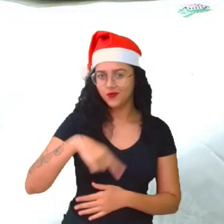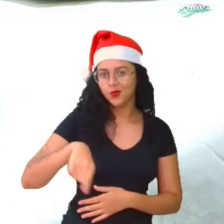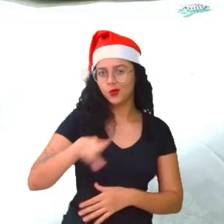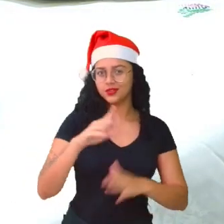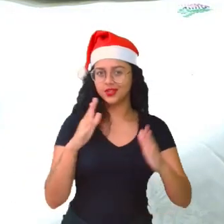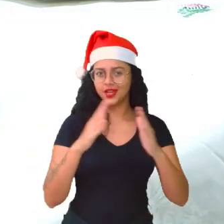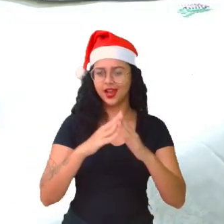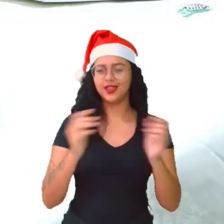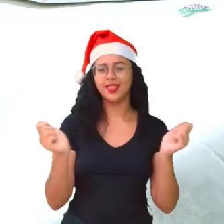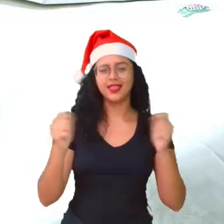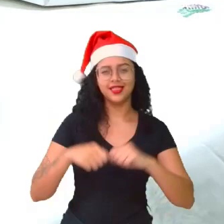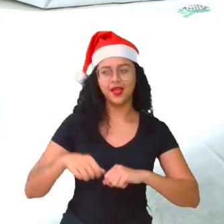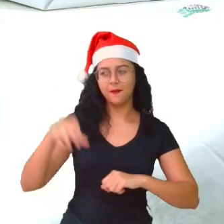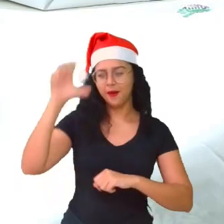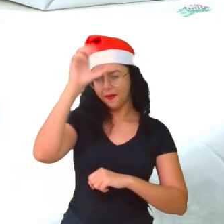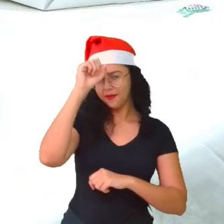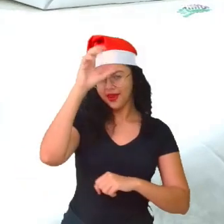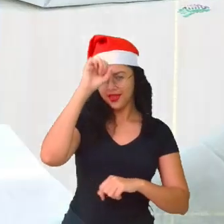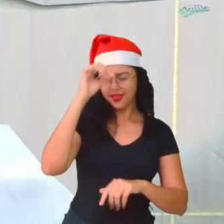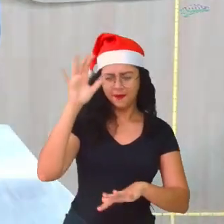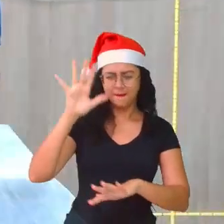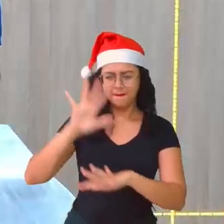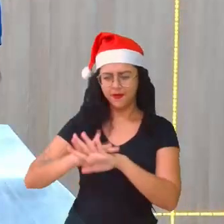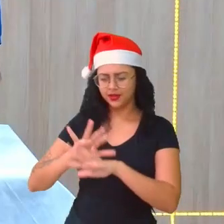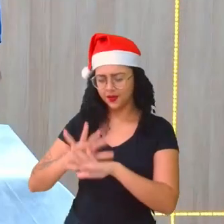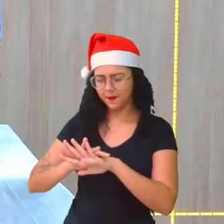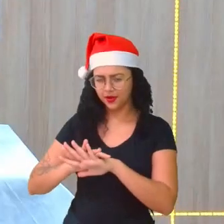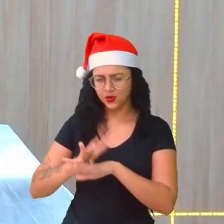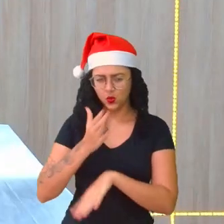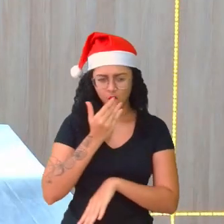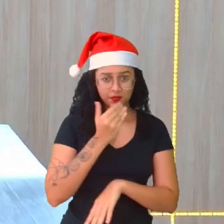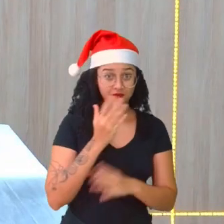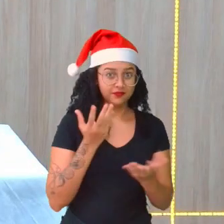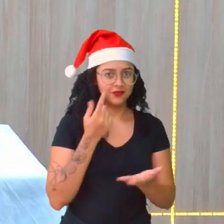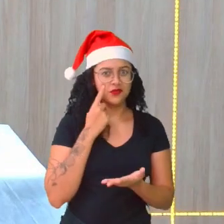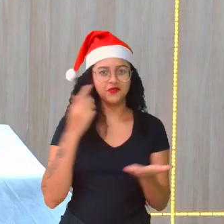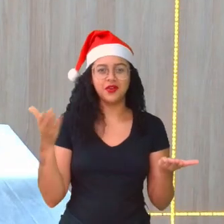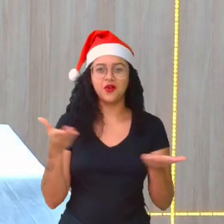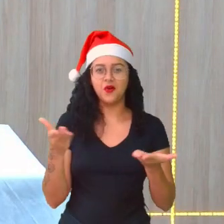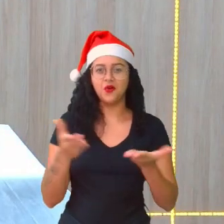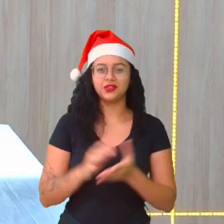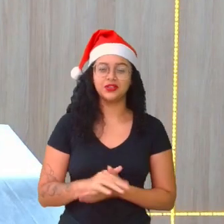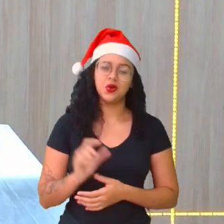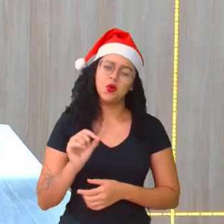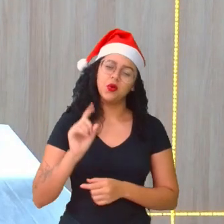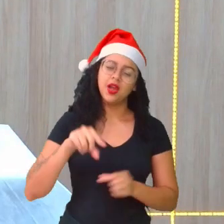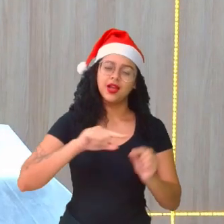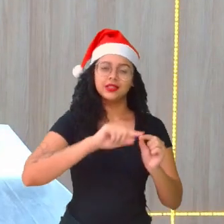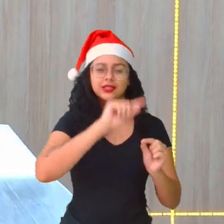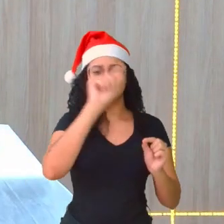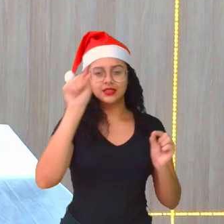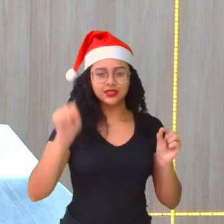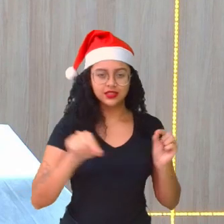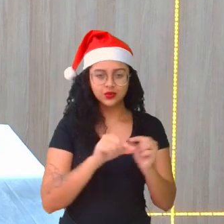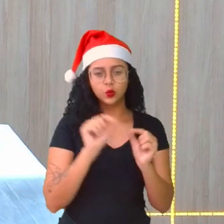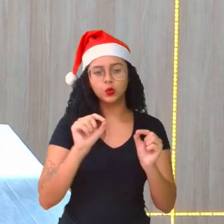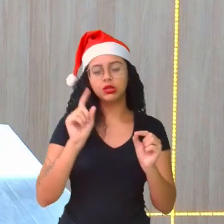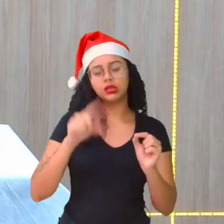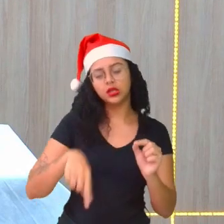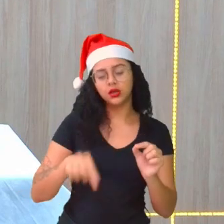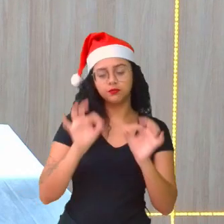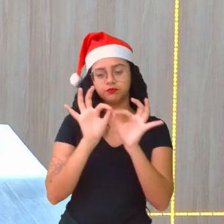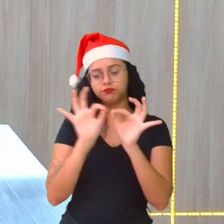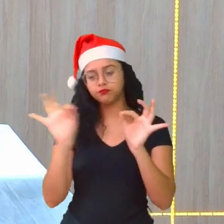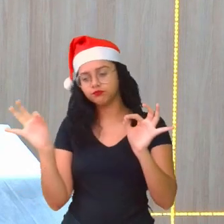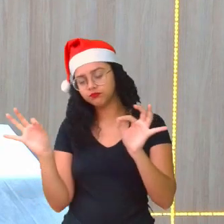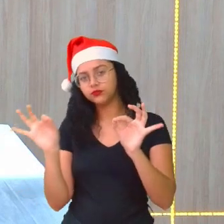vendo? Dá para aprender matemática com comida? Vamos ver hoje, hein? O que é ciclo, o que é circunferência, vai ser uma aula massa para